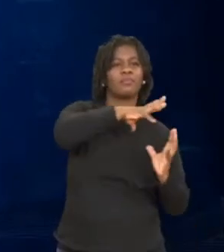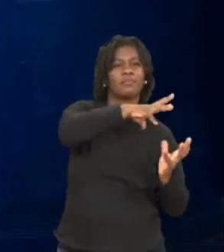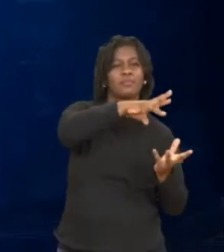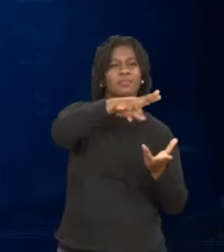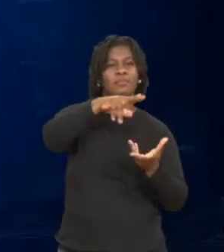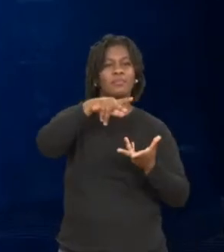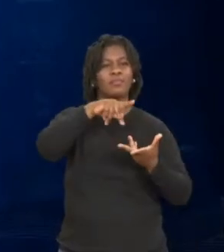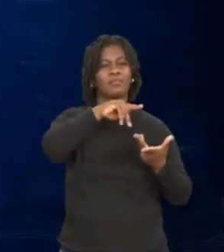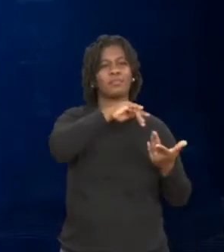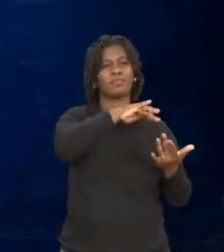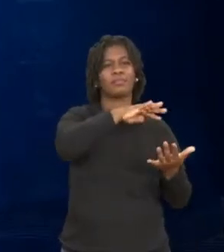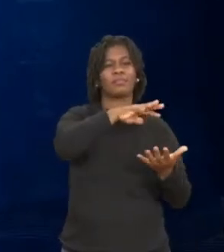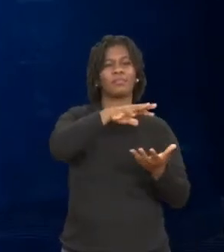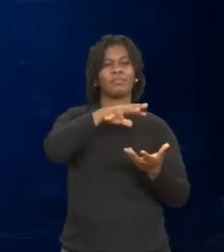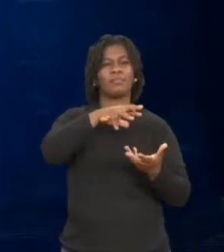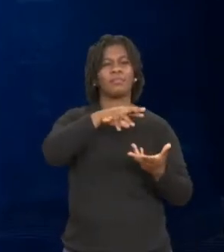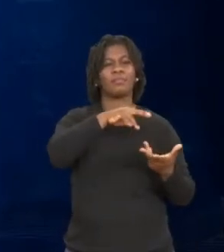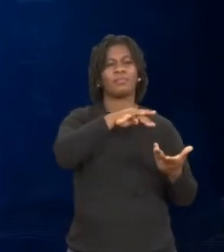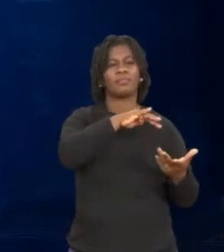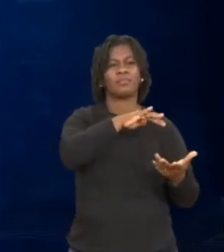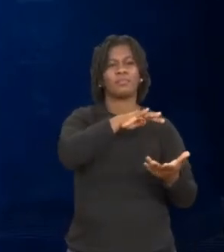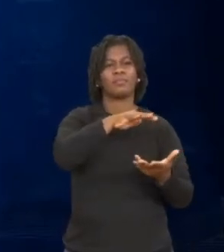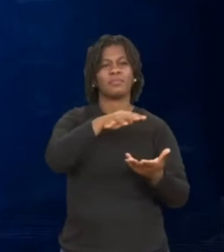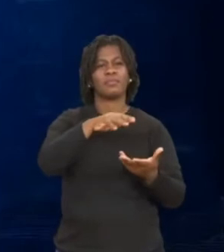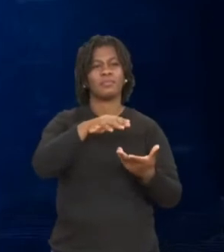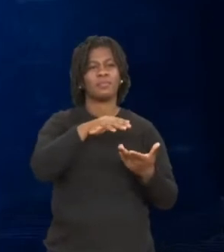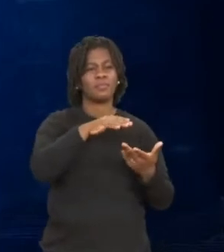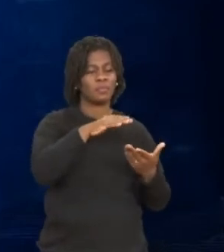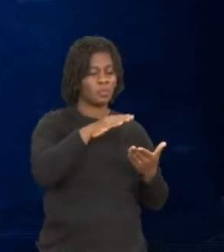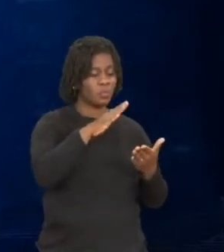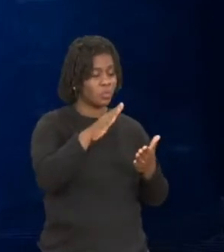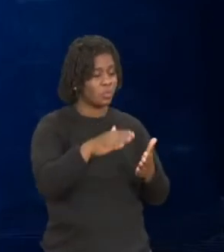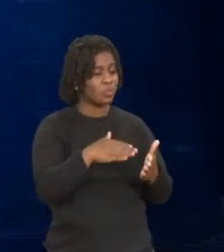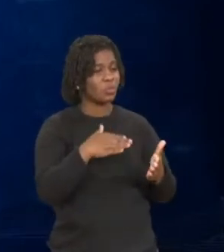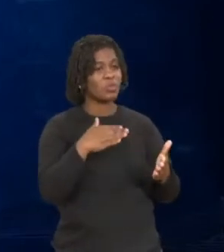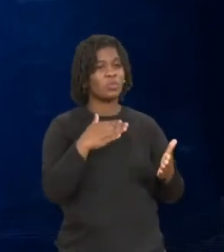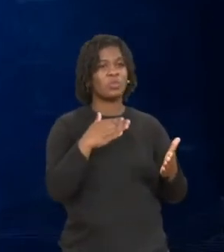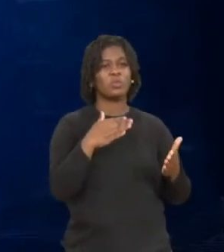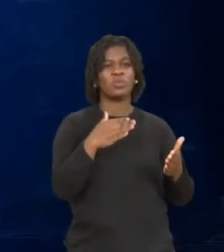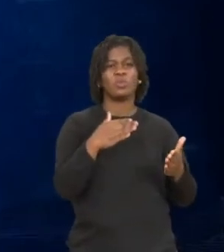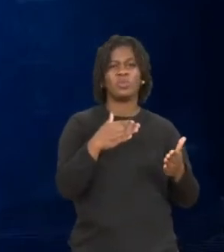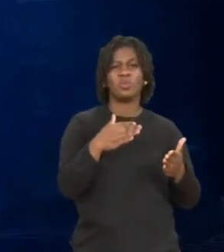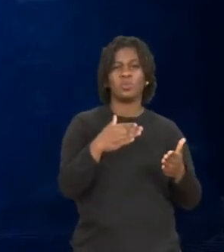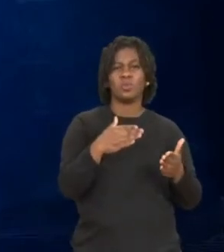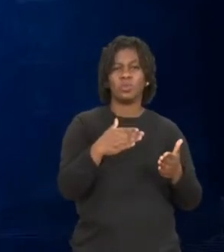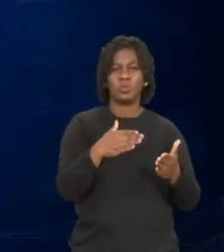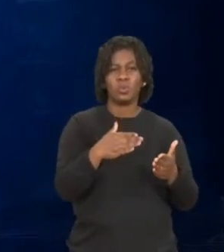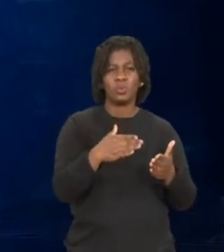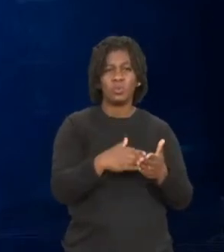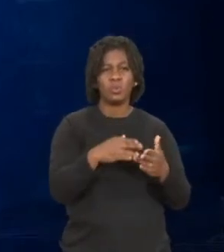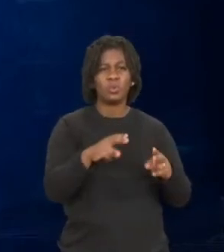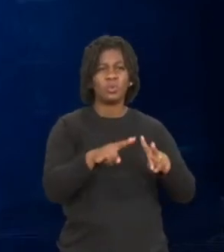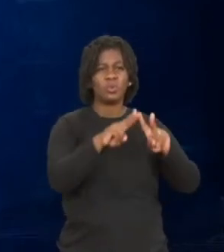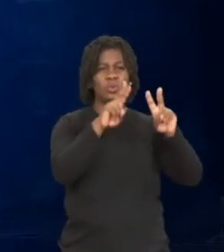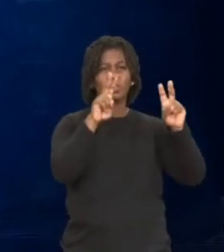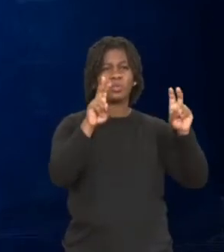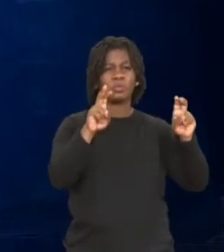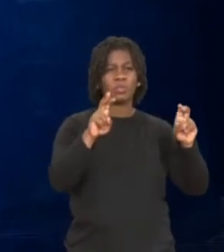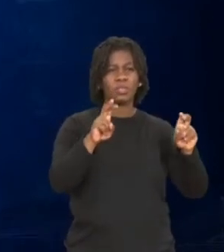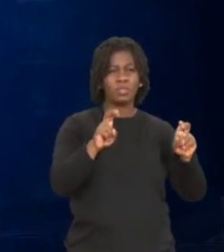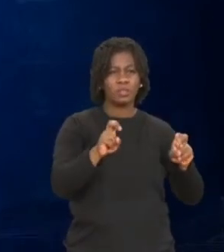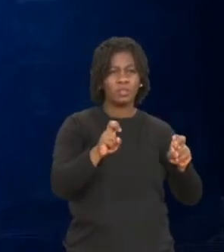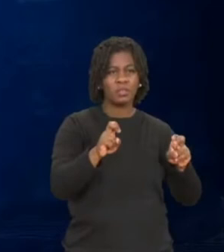tesouros desta terra. E tudo aquilo porque os homens fazem guerras. E